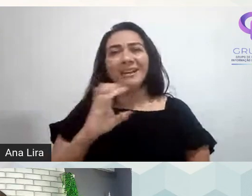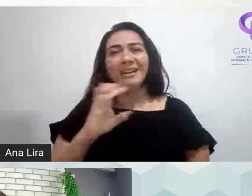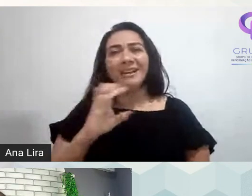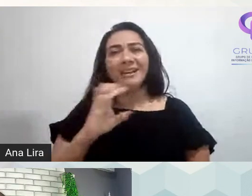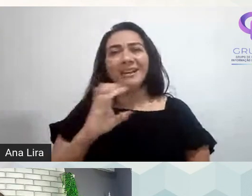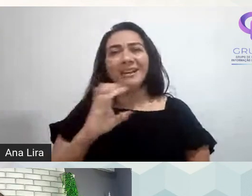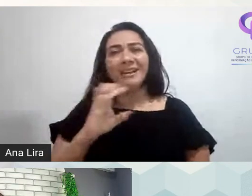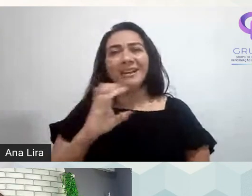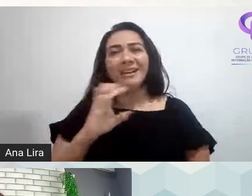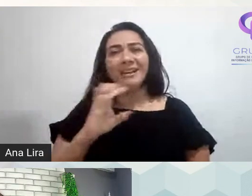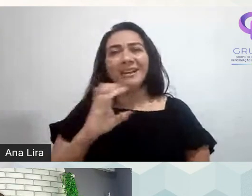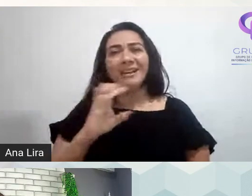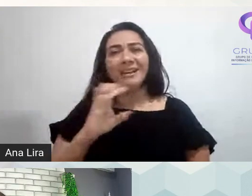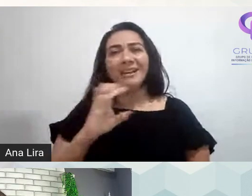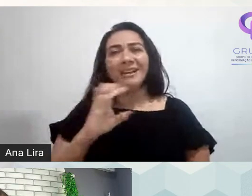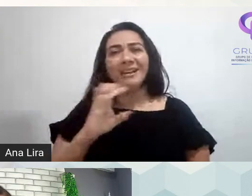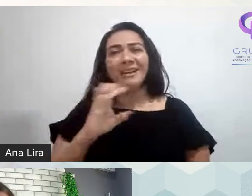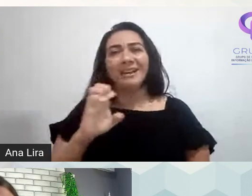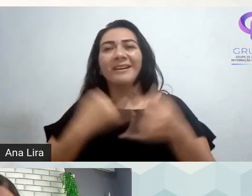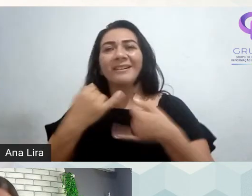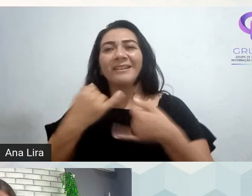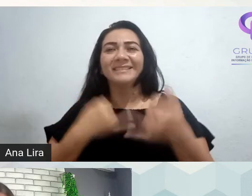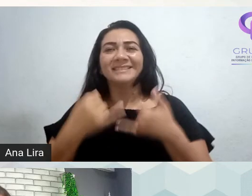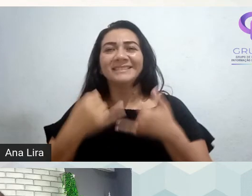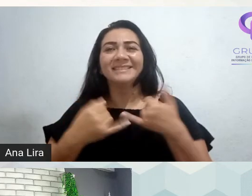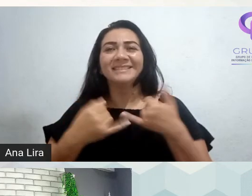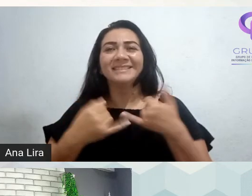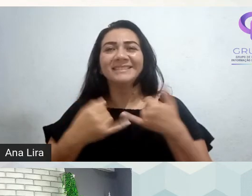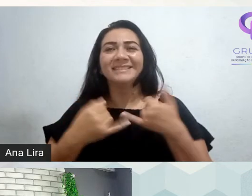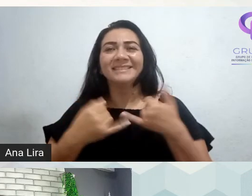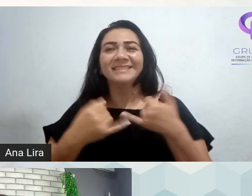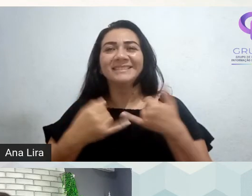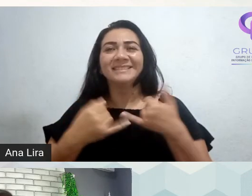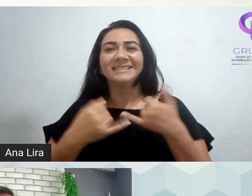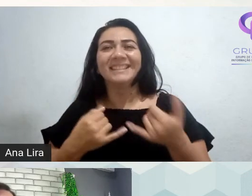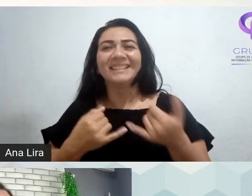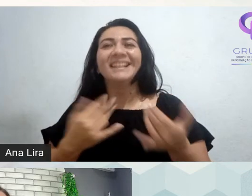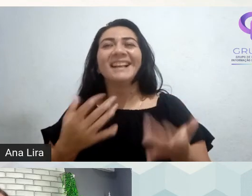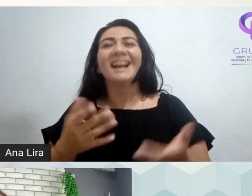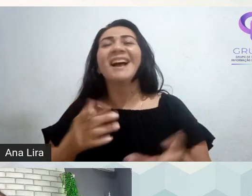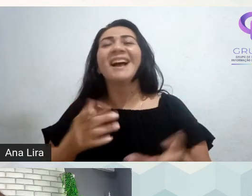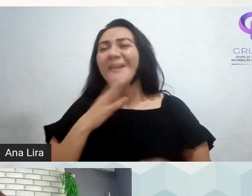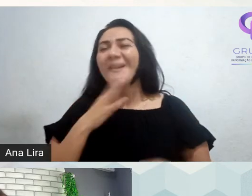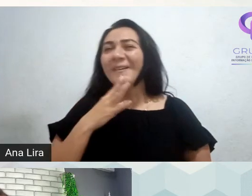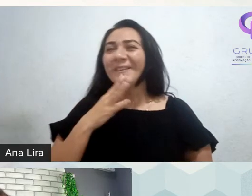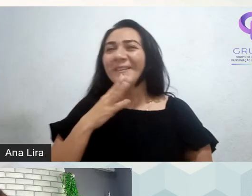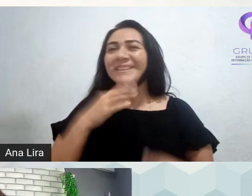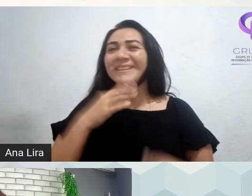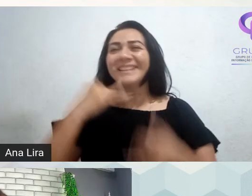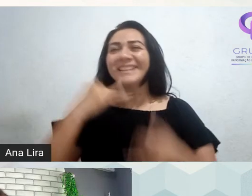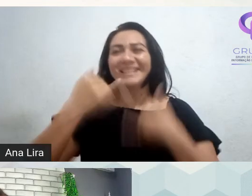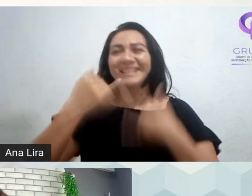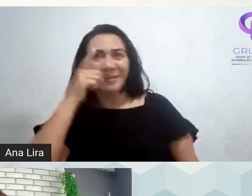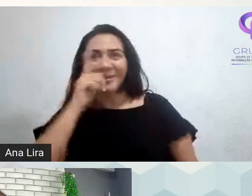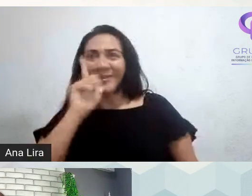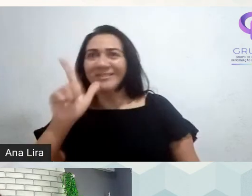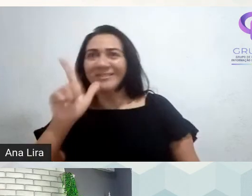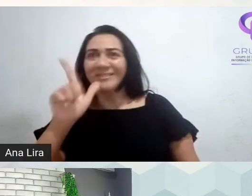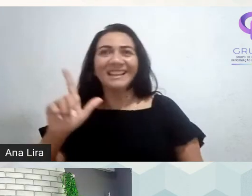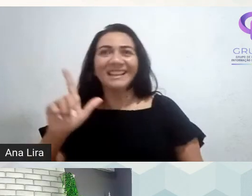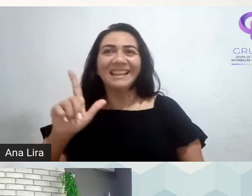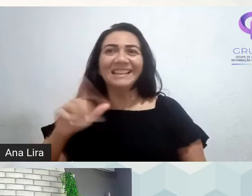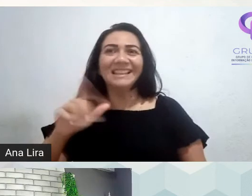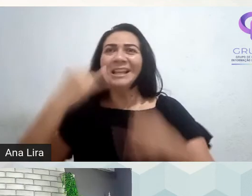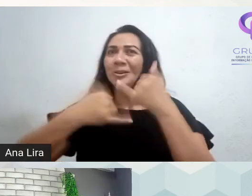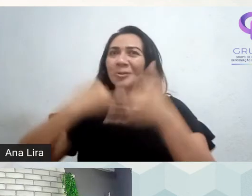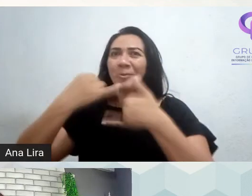Só não consegui ainda no Big Tower, mas um dia eu vou. Eu fui uma vez, tive a sensação de morte nunca mais.